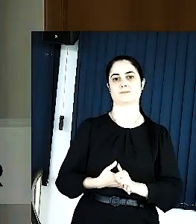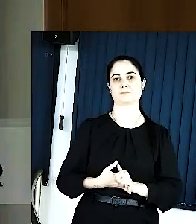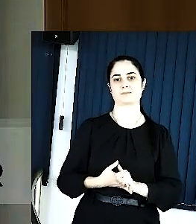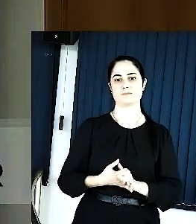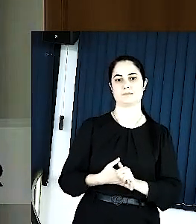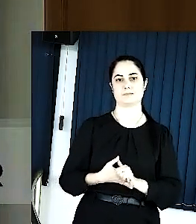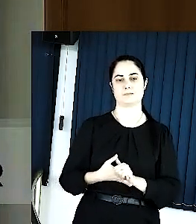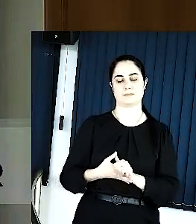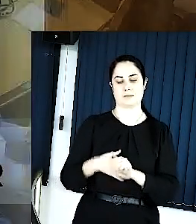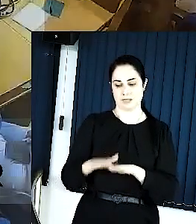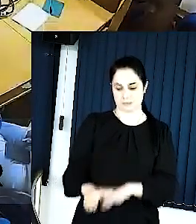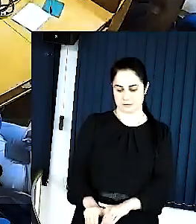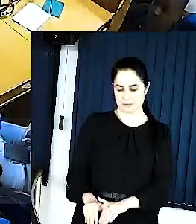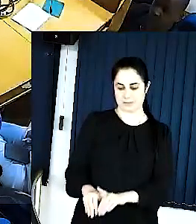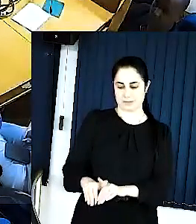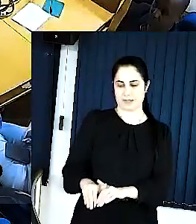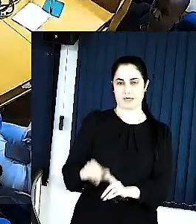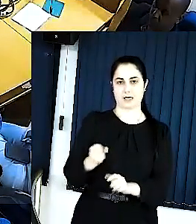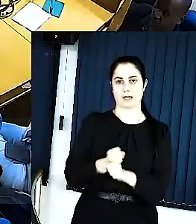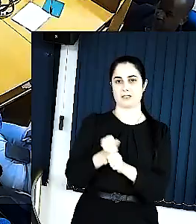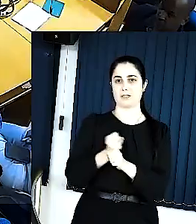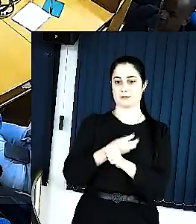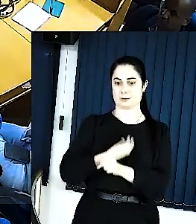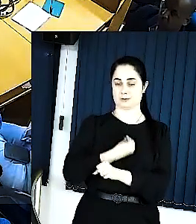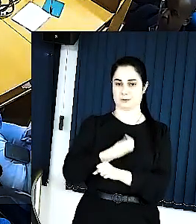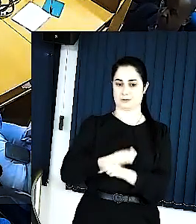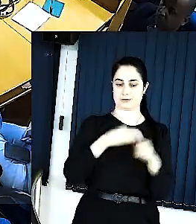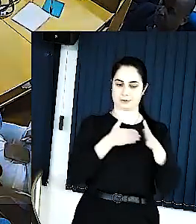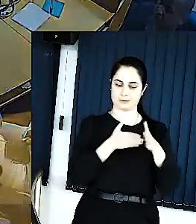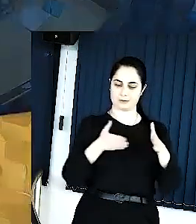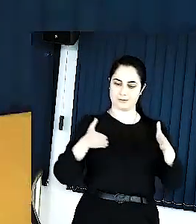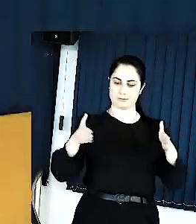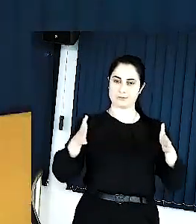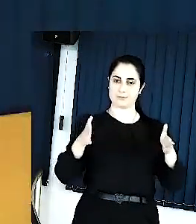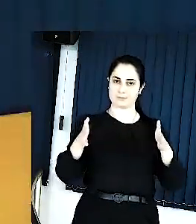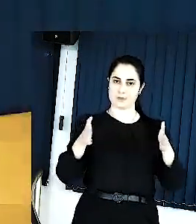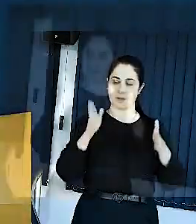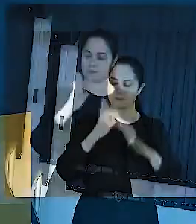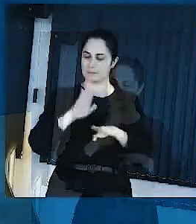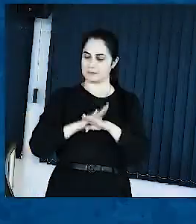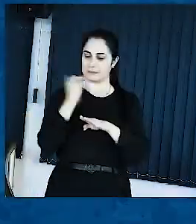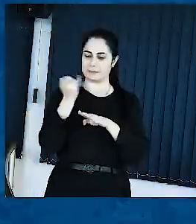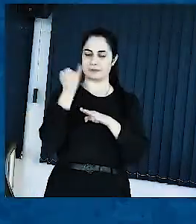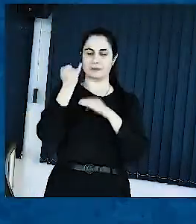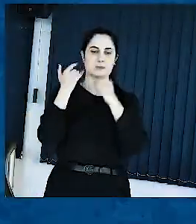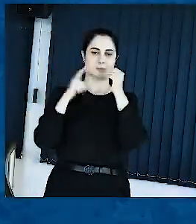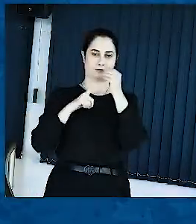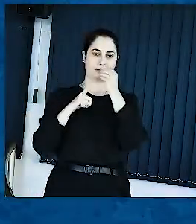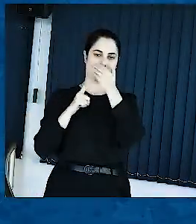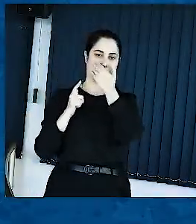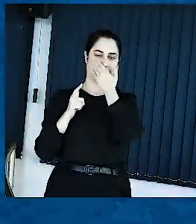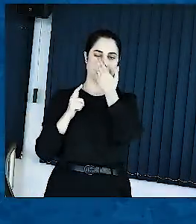Os primeiros anos de vida, a janela mais importante.